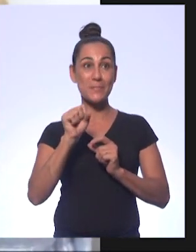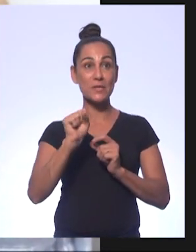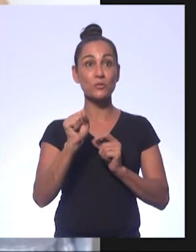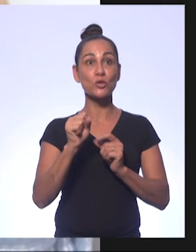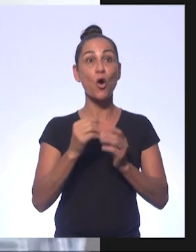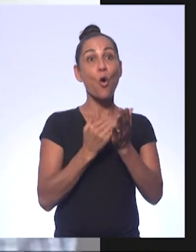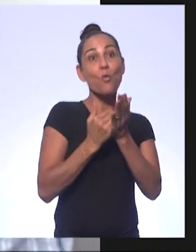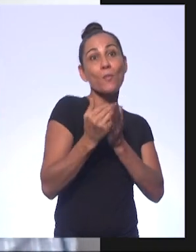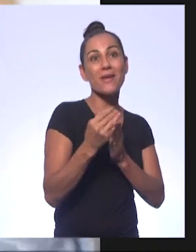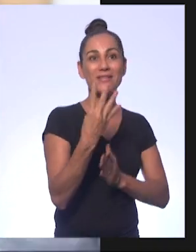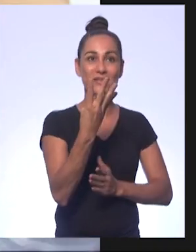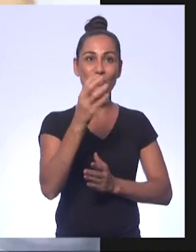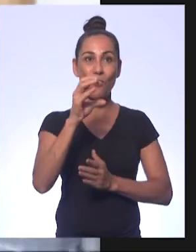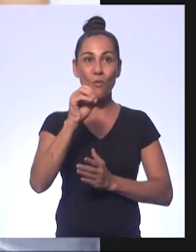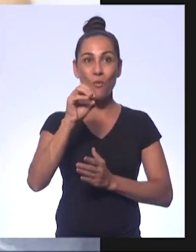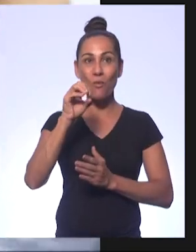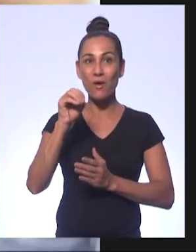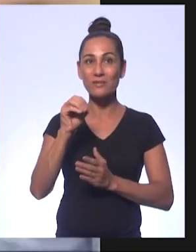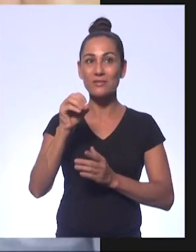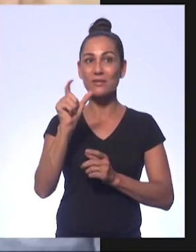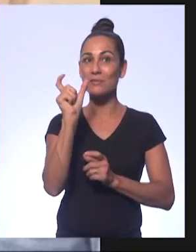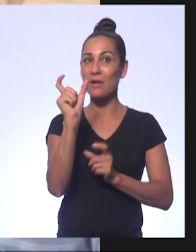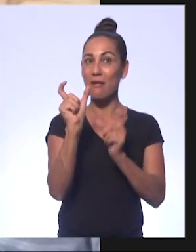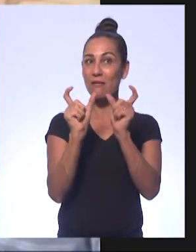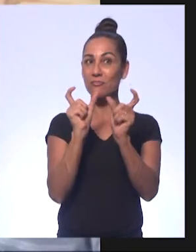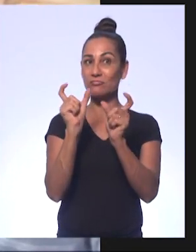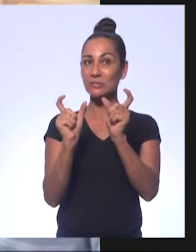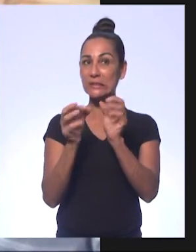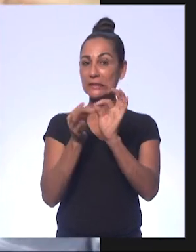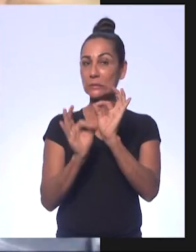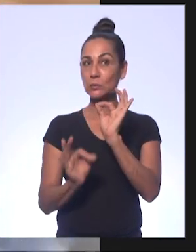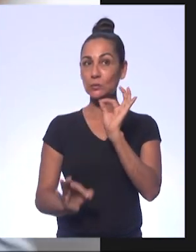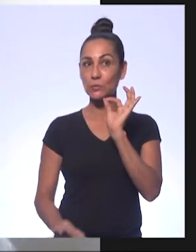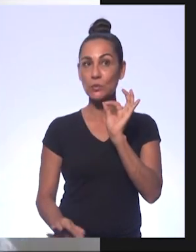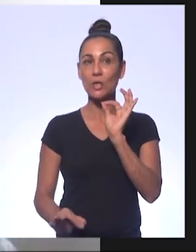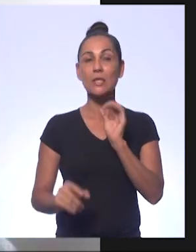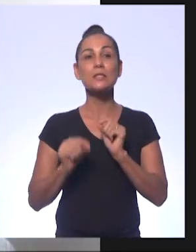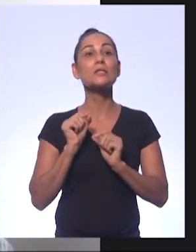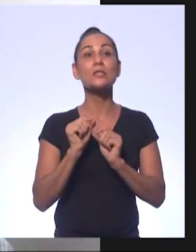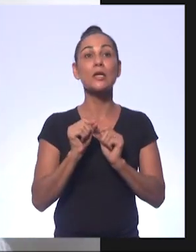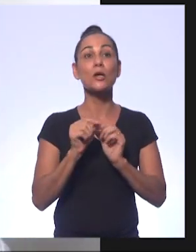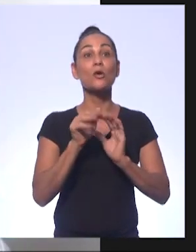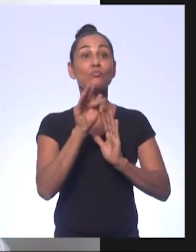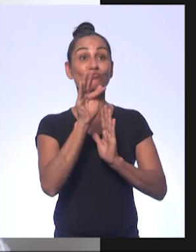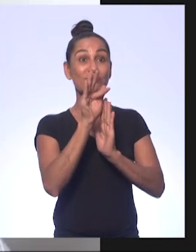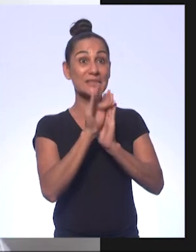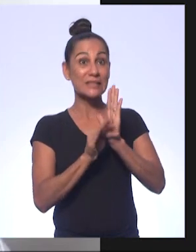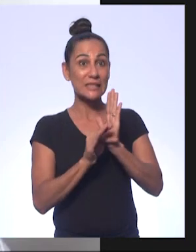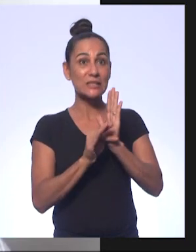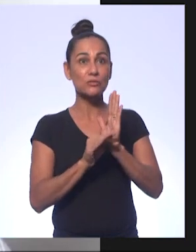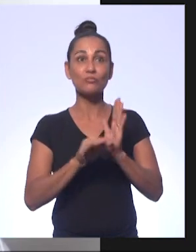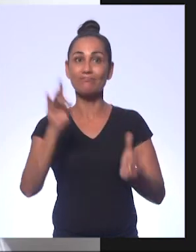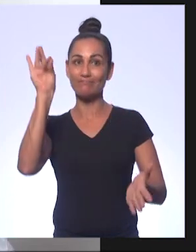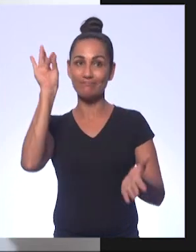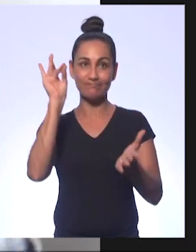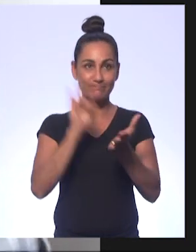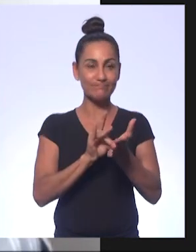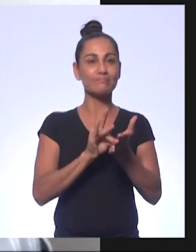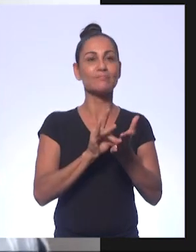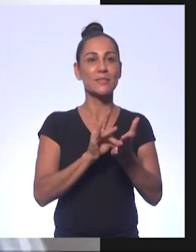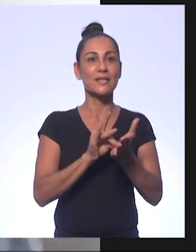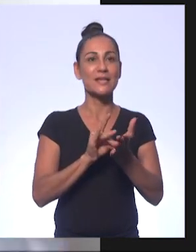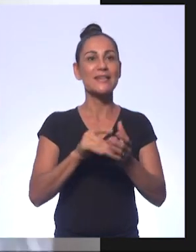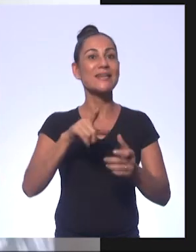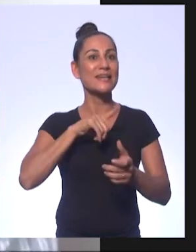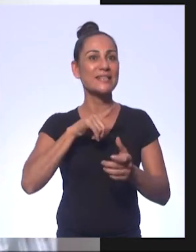palavras, percebe? Que seria uma leitura de 5, 6 minutos da criança. Quer dizer, é um texto de fato autêntico. E depois ele